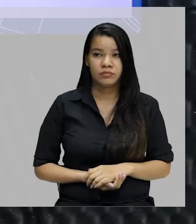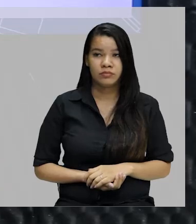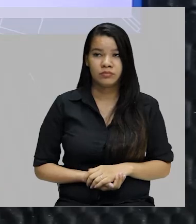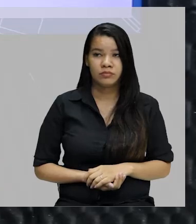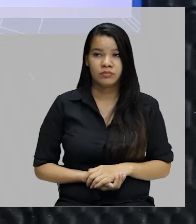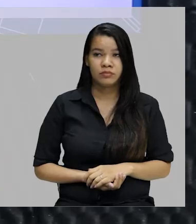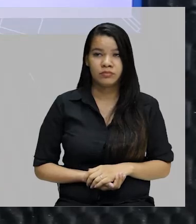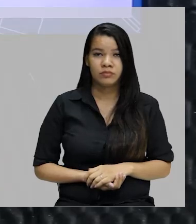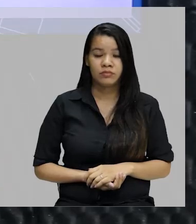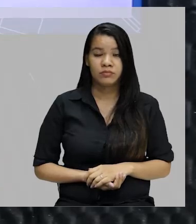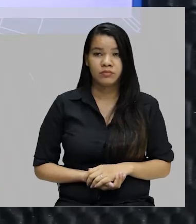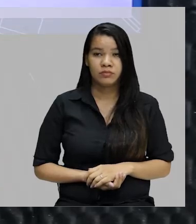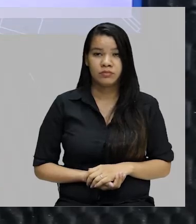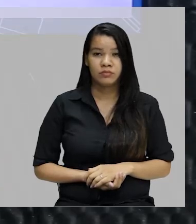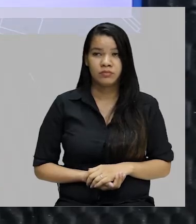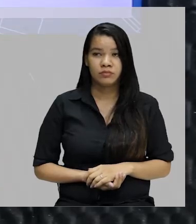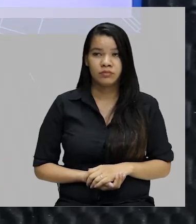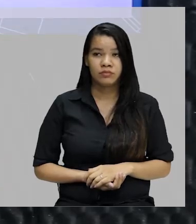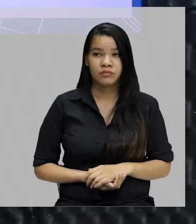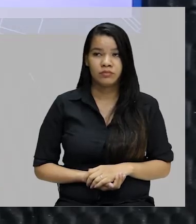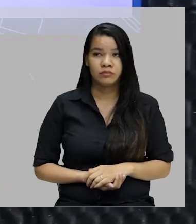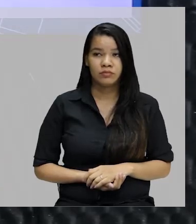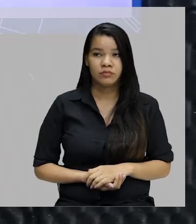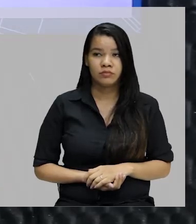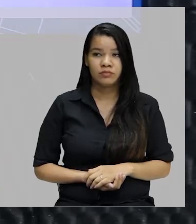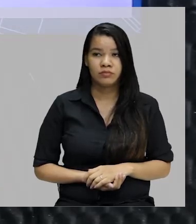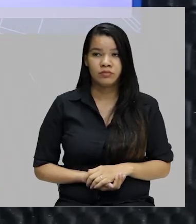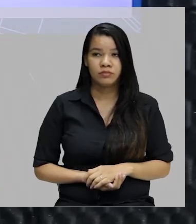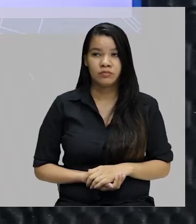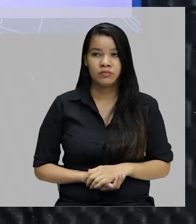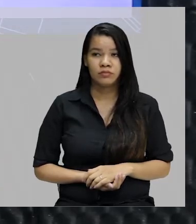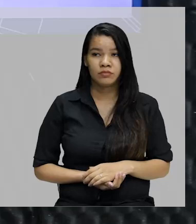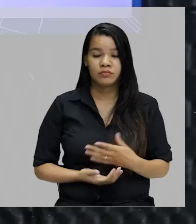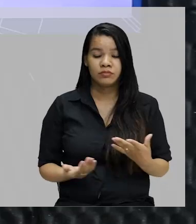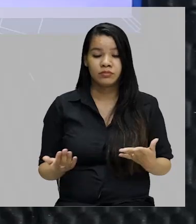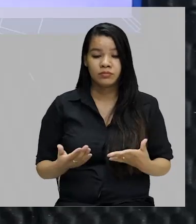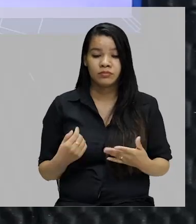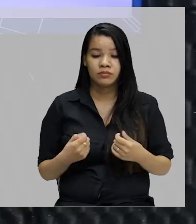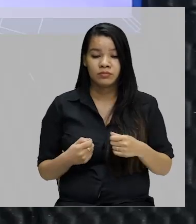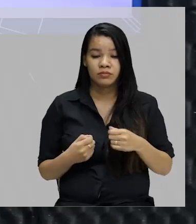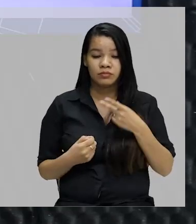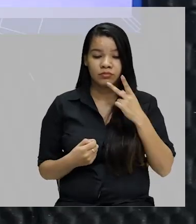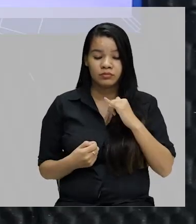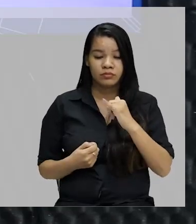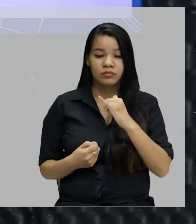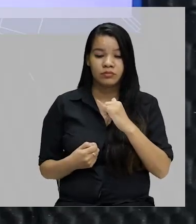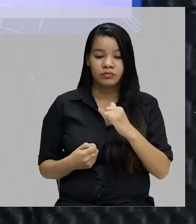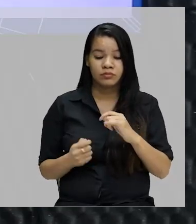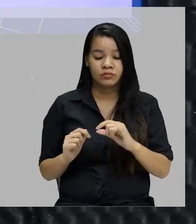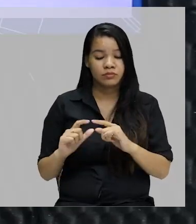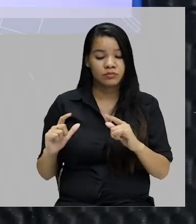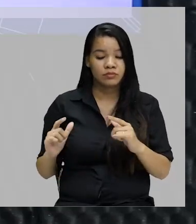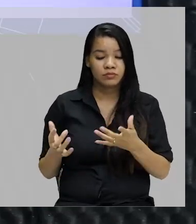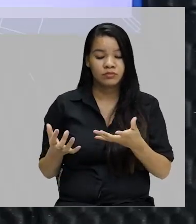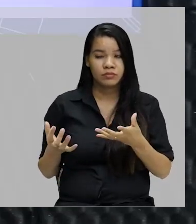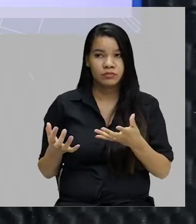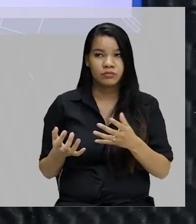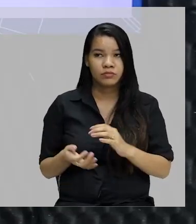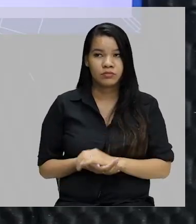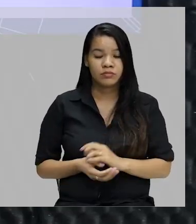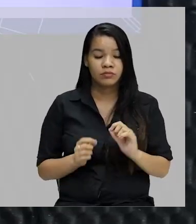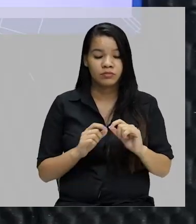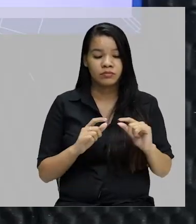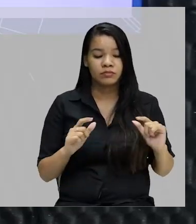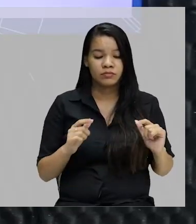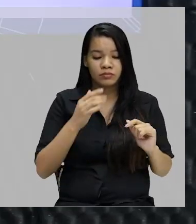quer. Grande parte do povo quer. Tá certo? Agora eu posso dizer a maioria quer, a maioria das pessoas